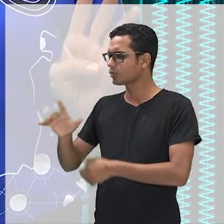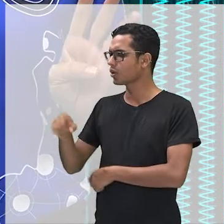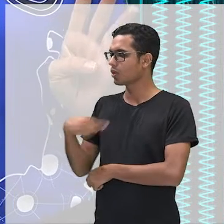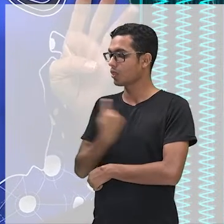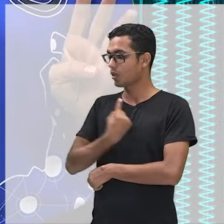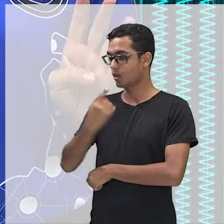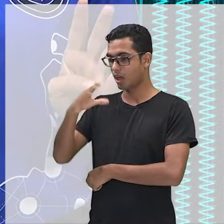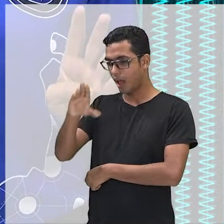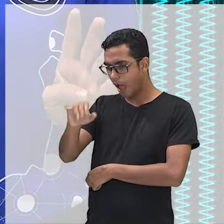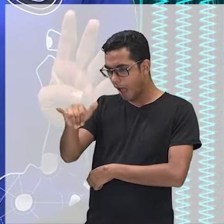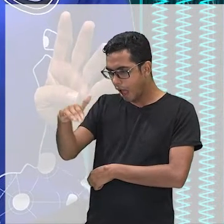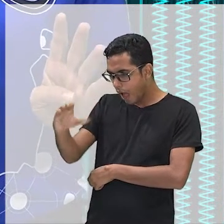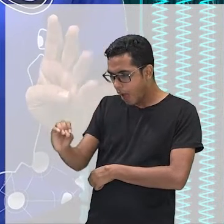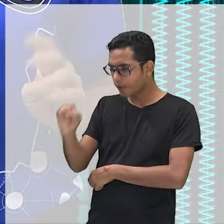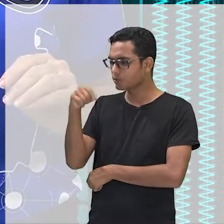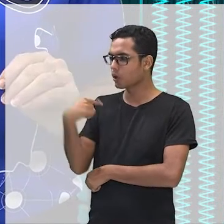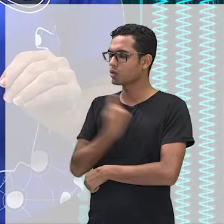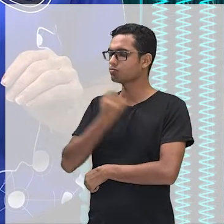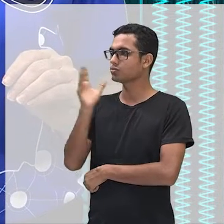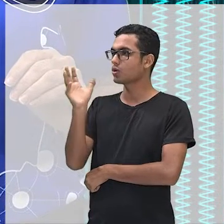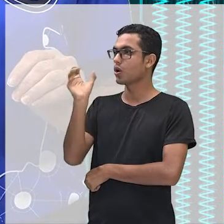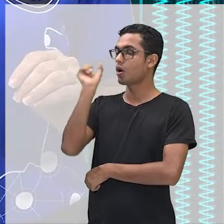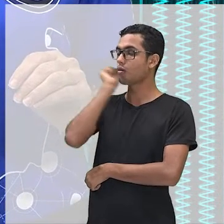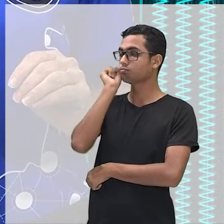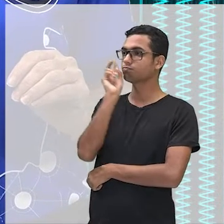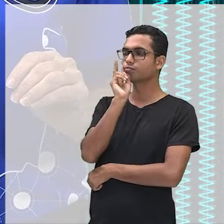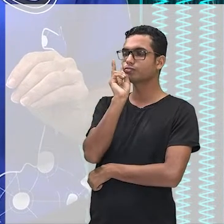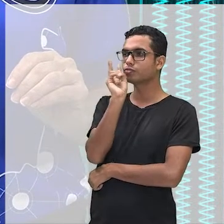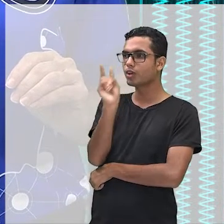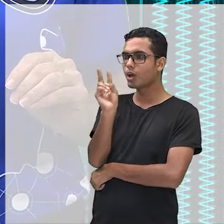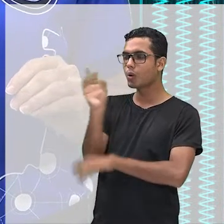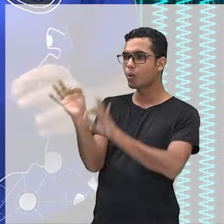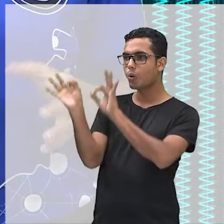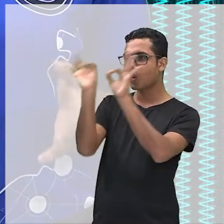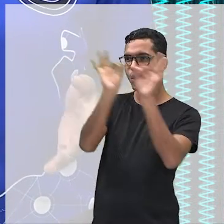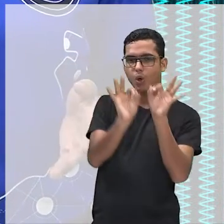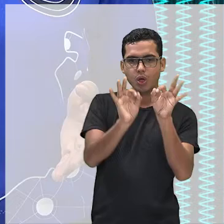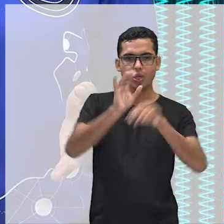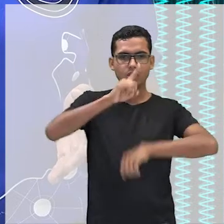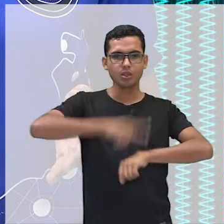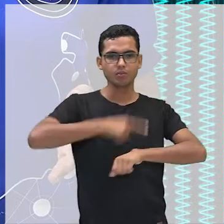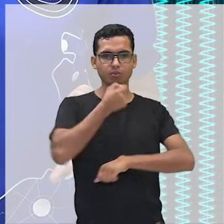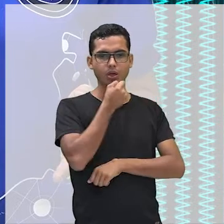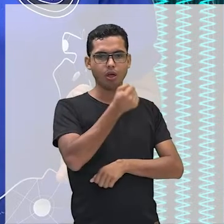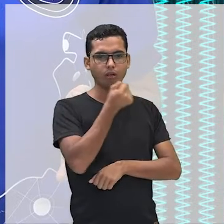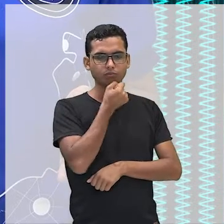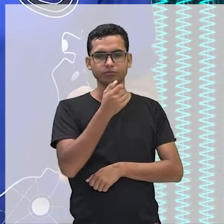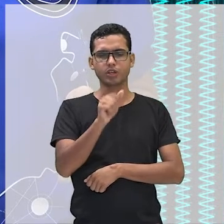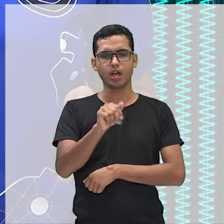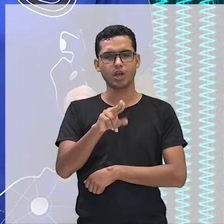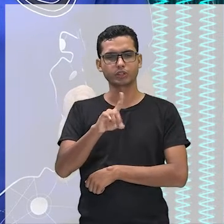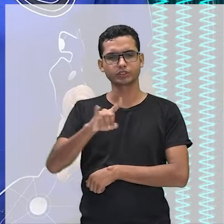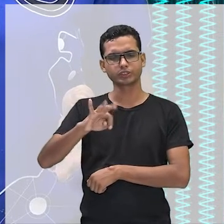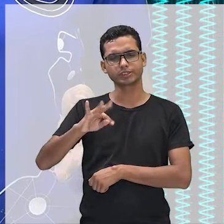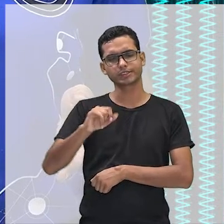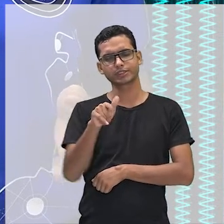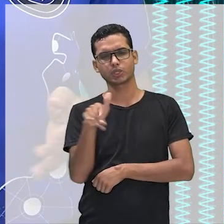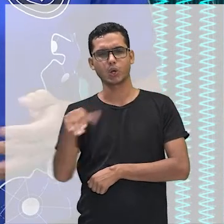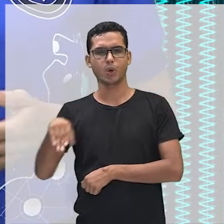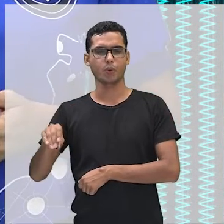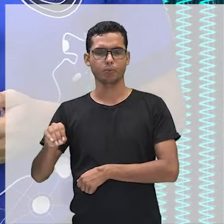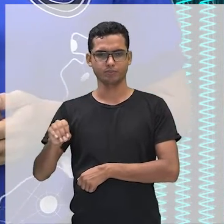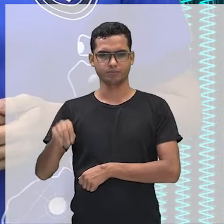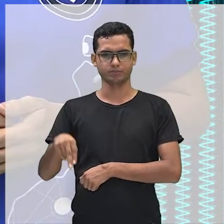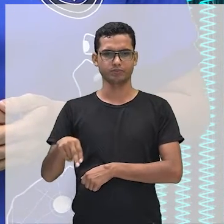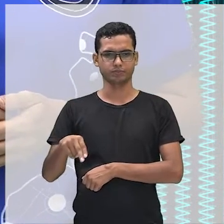audição maravilhosa. Então, nós escutamos a ele, não é? Como é que seria esse ele? Qual o pronome que eu utilizaria